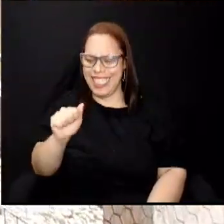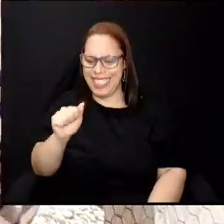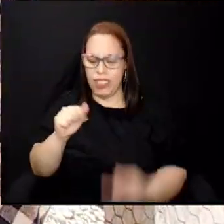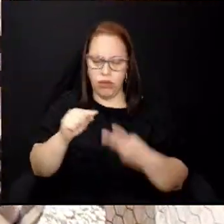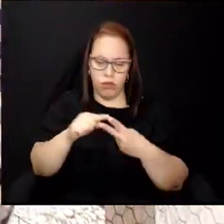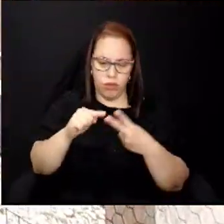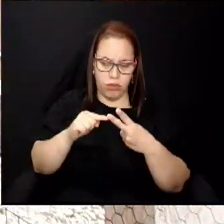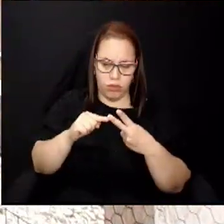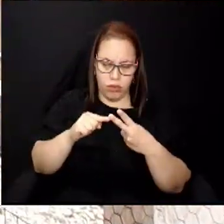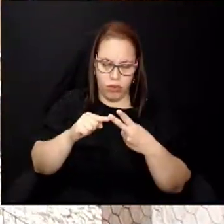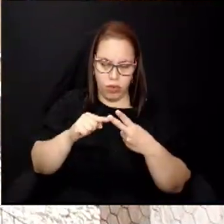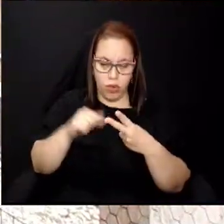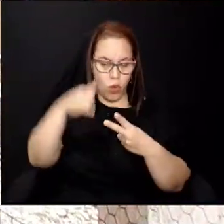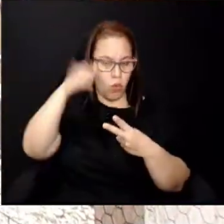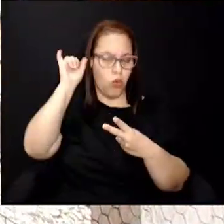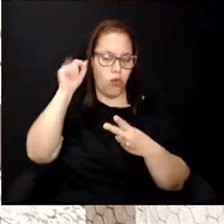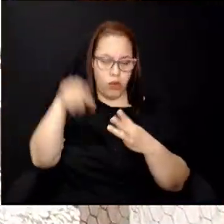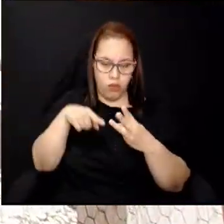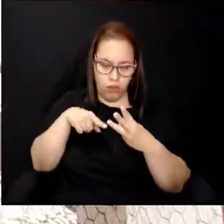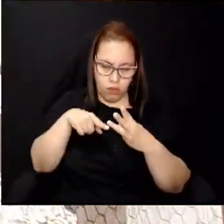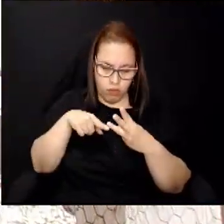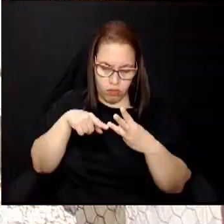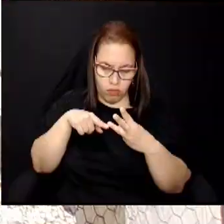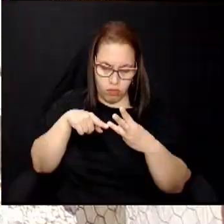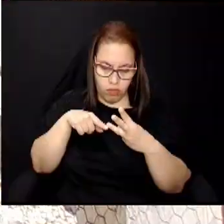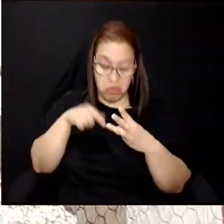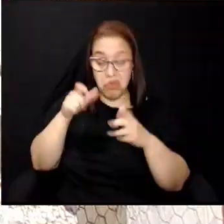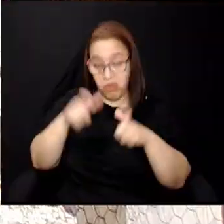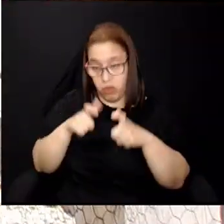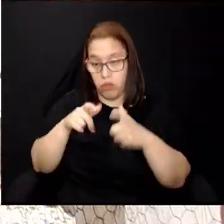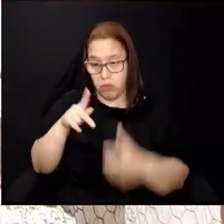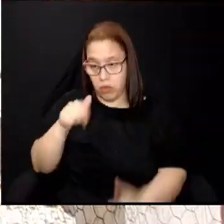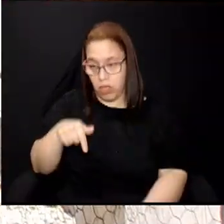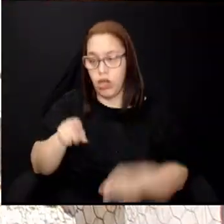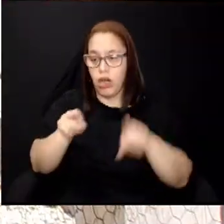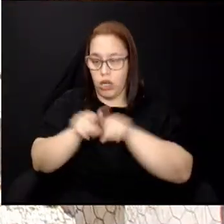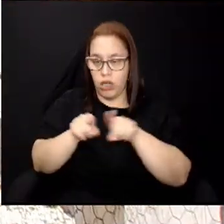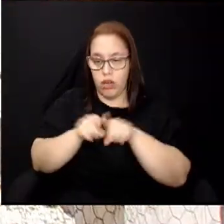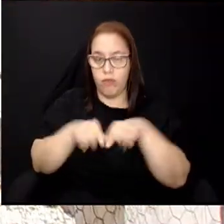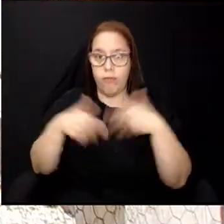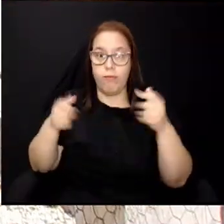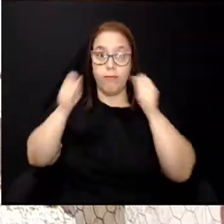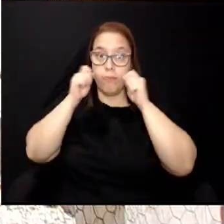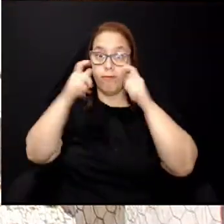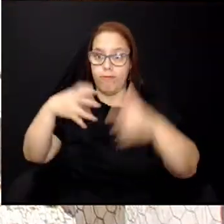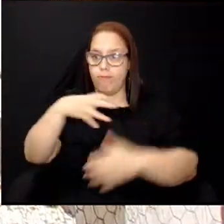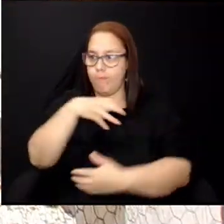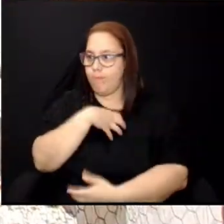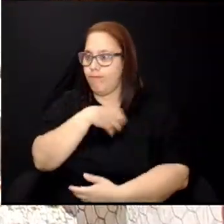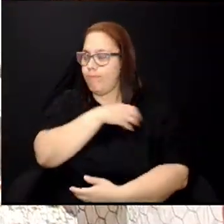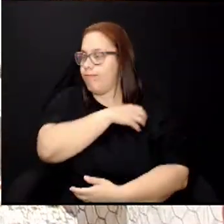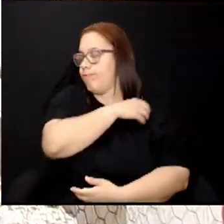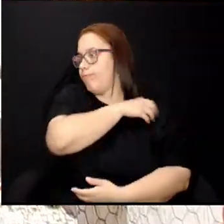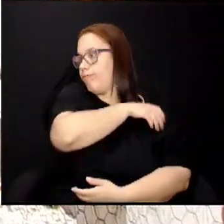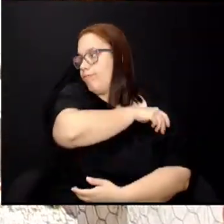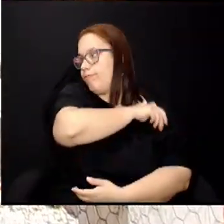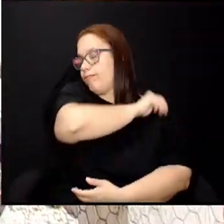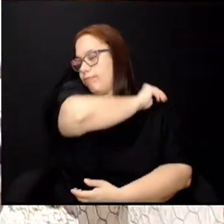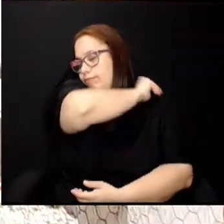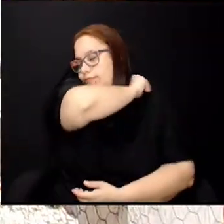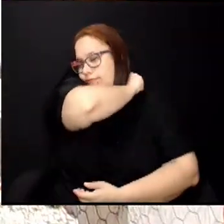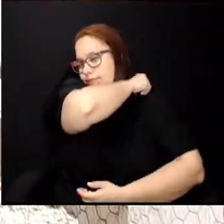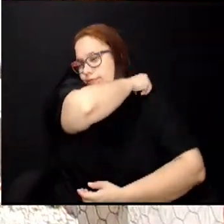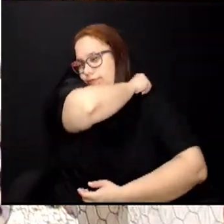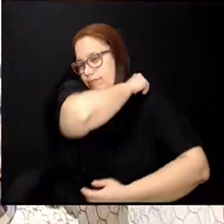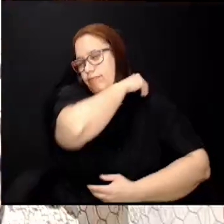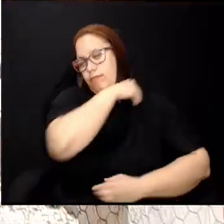Búfalo ficava, né, no parque também. Enfim, isso despertou em mim o que eu tinha